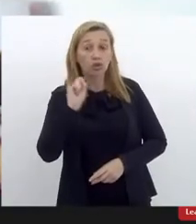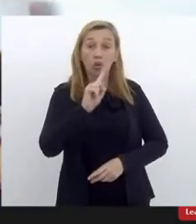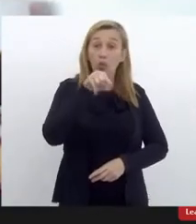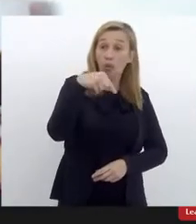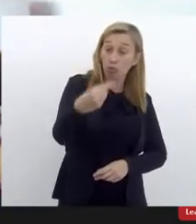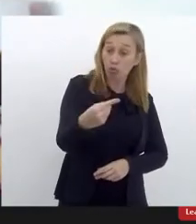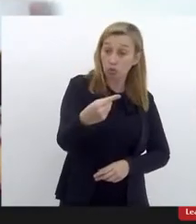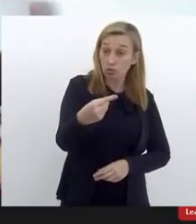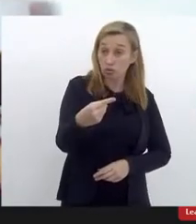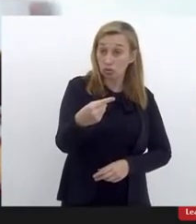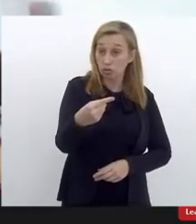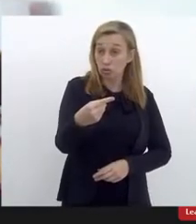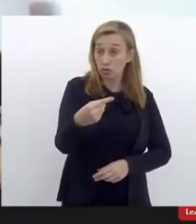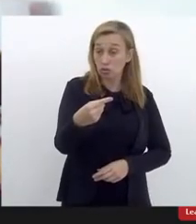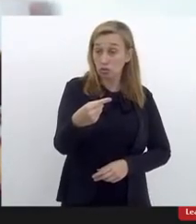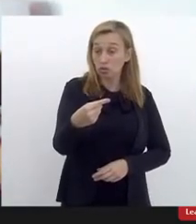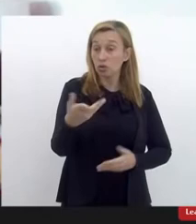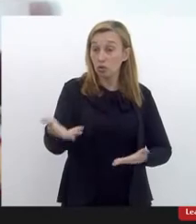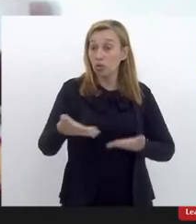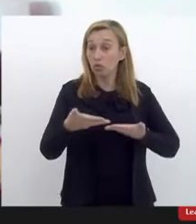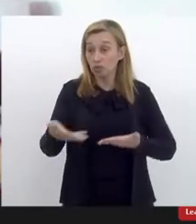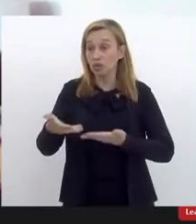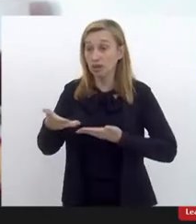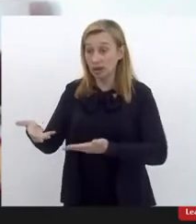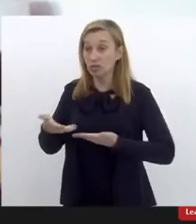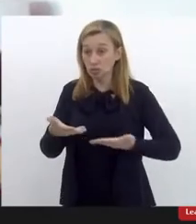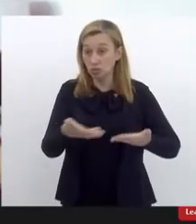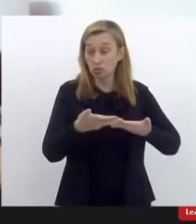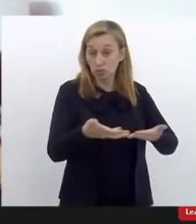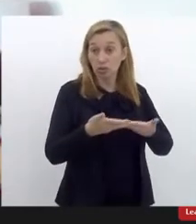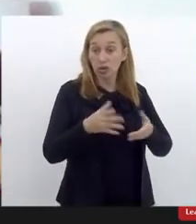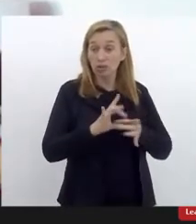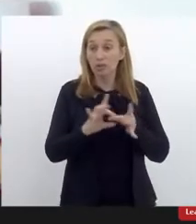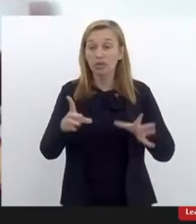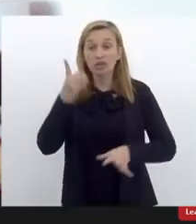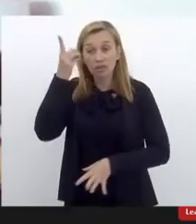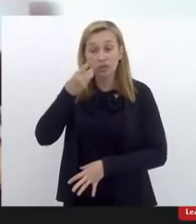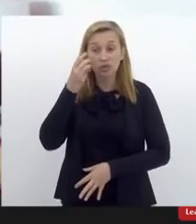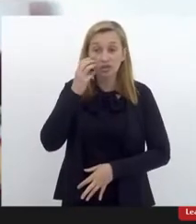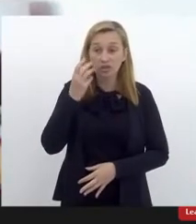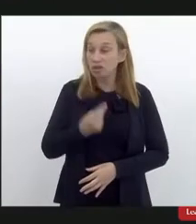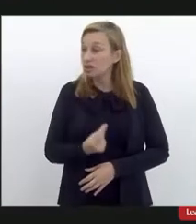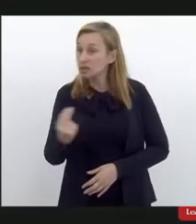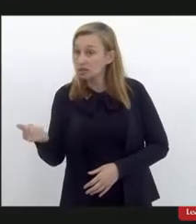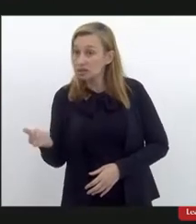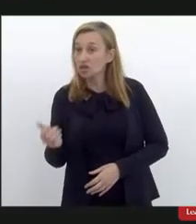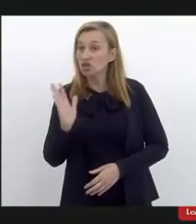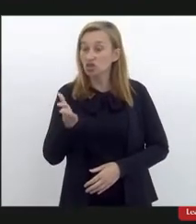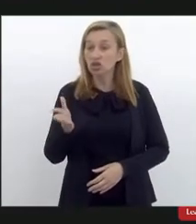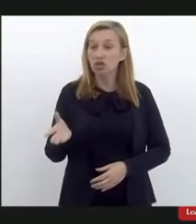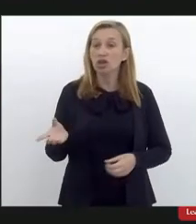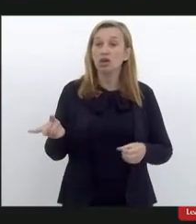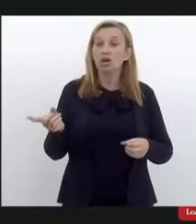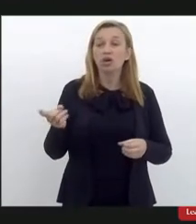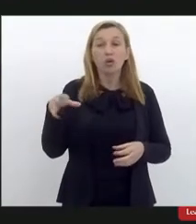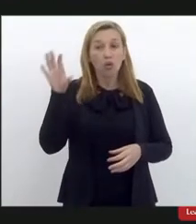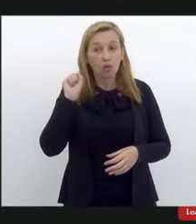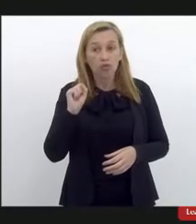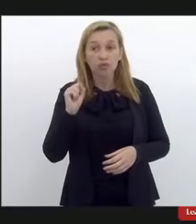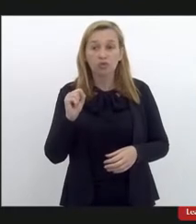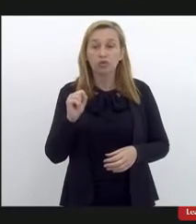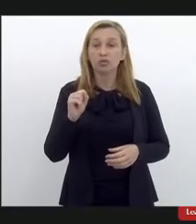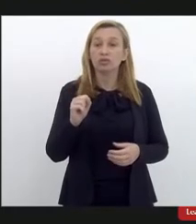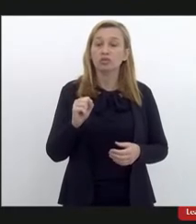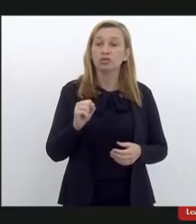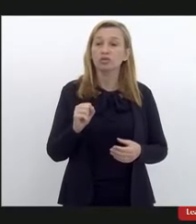outros convidados. Assim, a gente permite que o deputado Valdec se ausente, já tendo ouvido um retorno, e não faz um ciclo tão